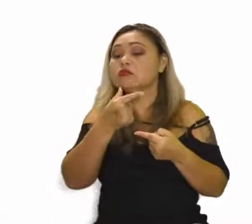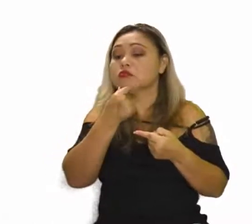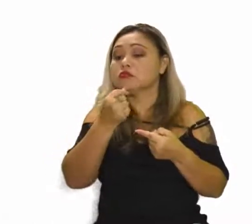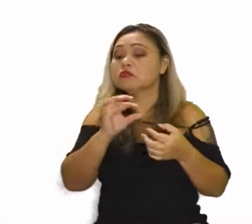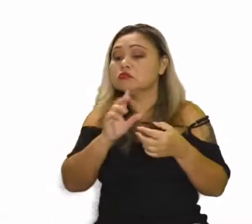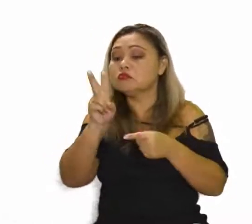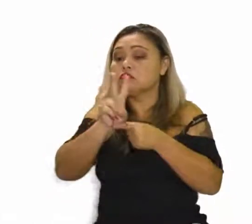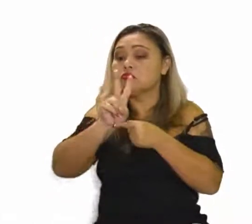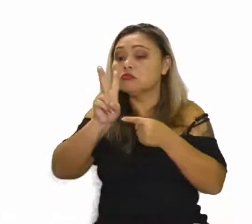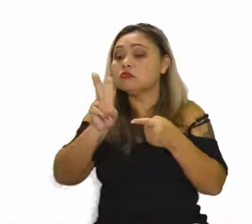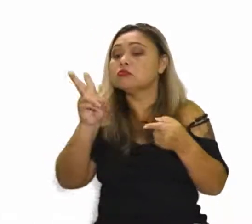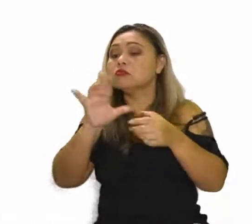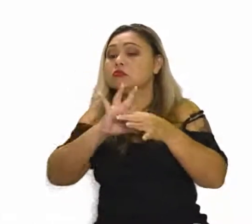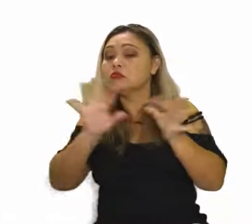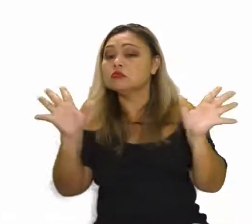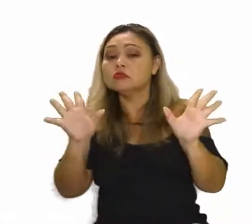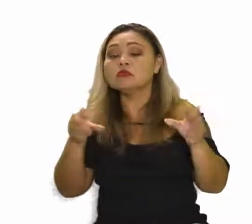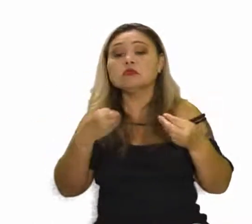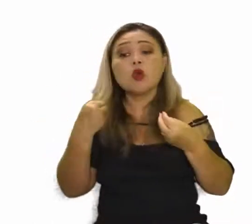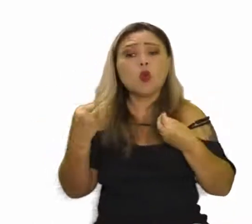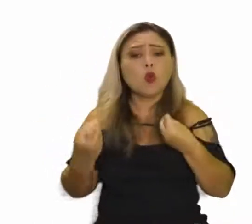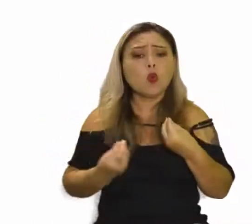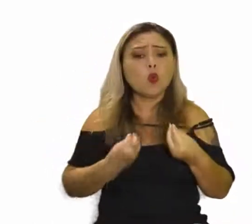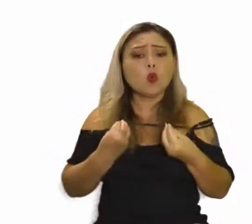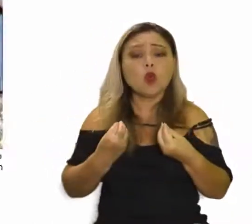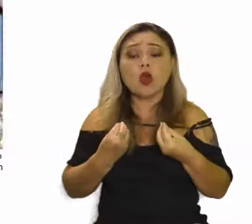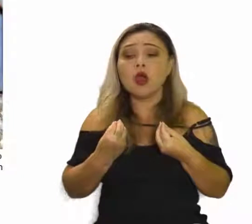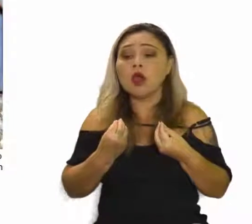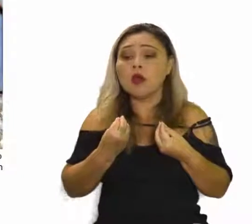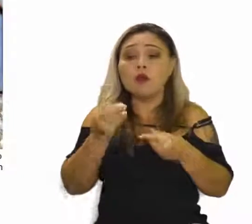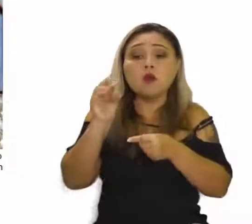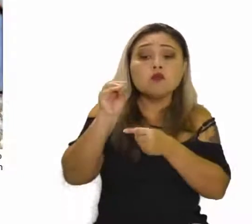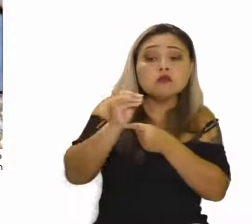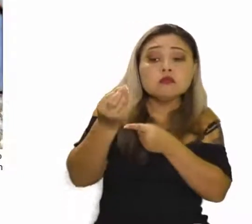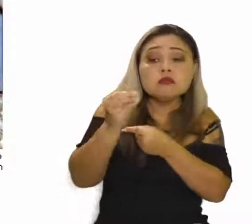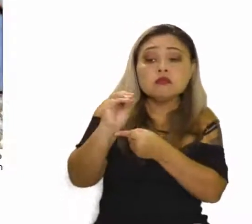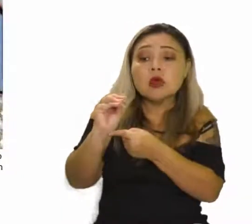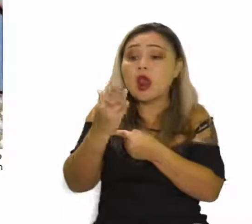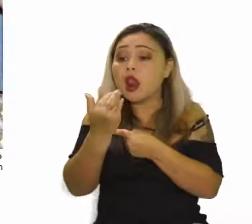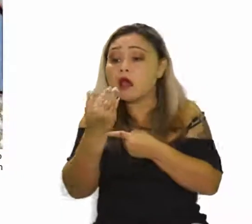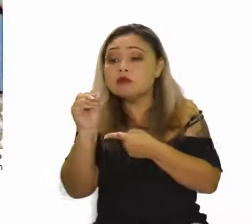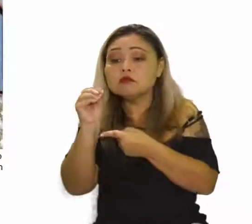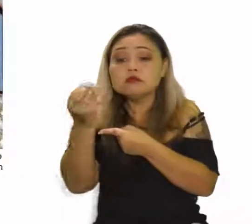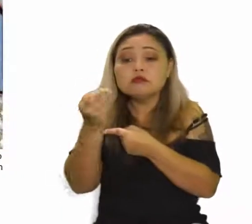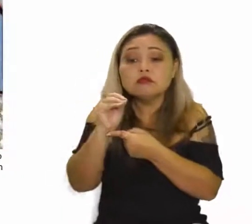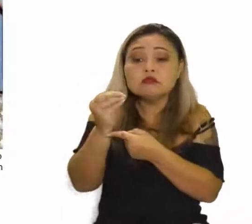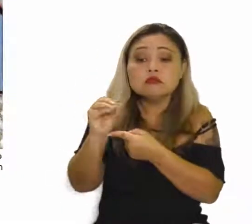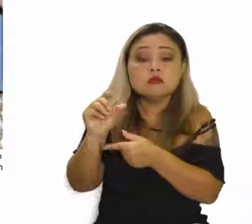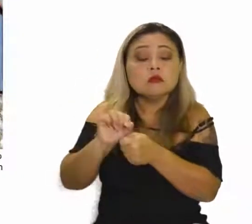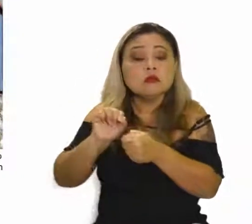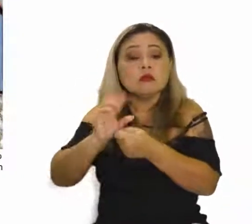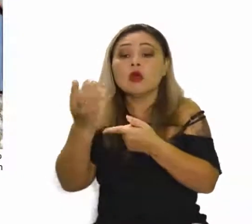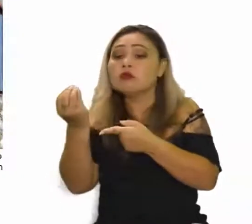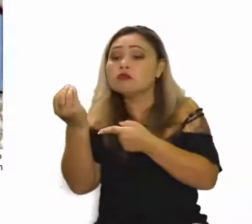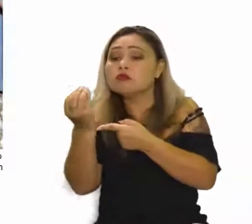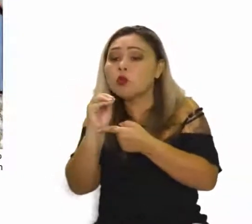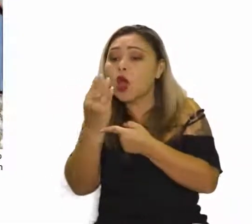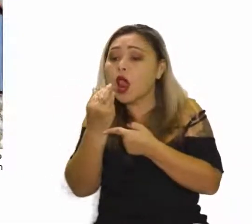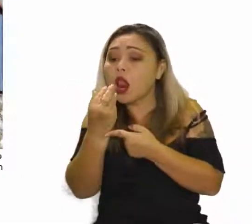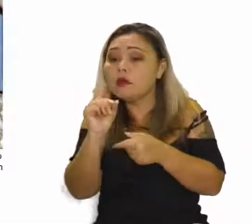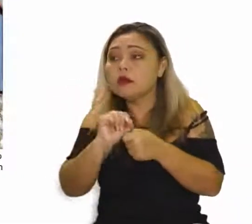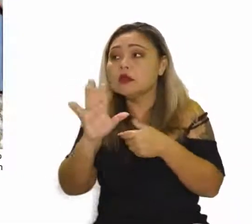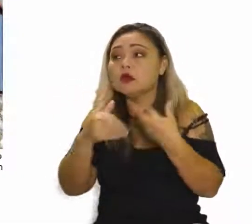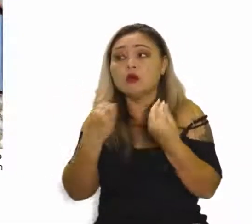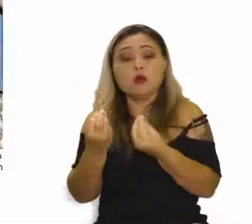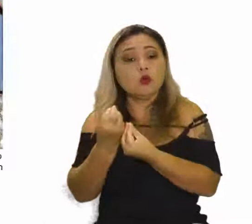solta. Professor, de forma geral, como é que é aí o manejo alimentar? Gente, para manejo alimentar, nós temos